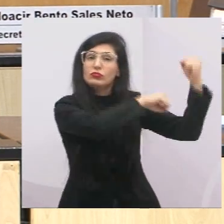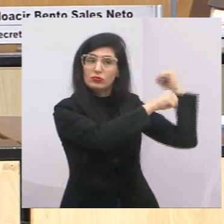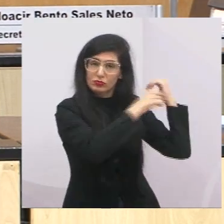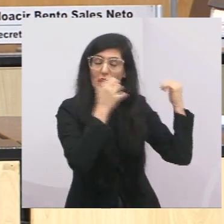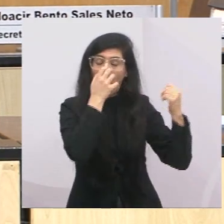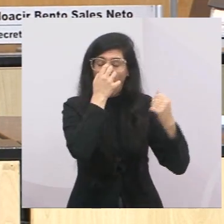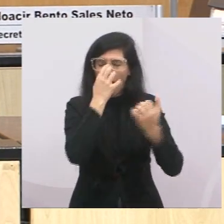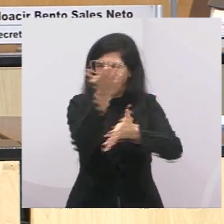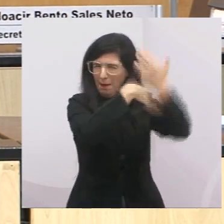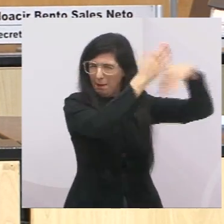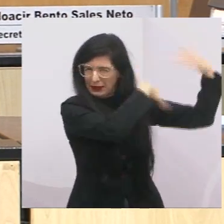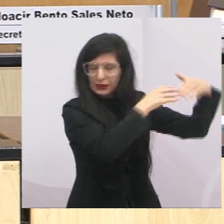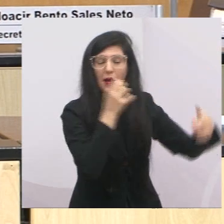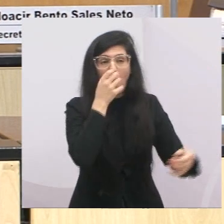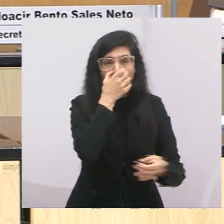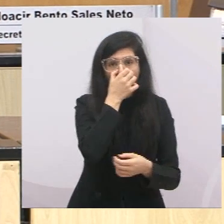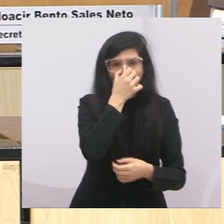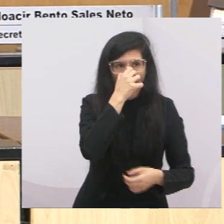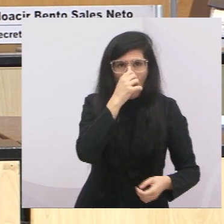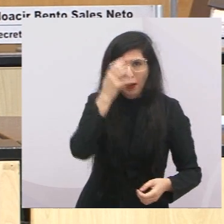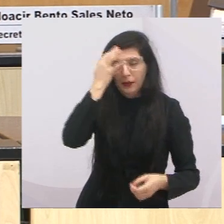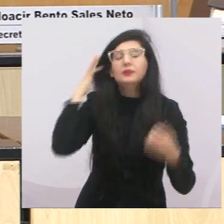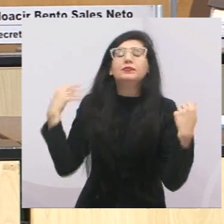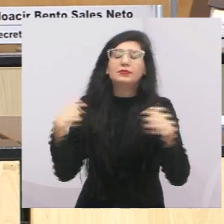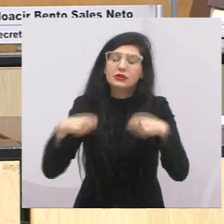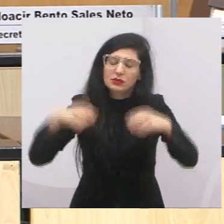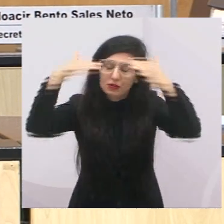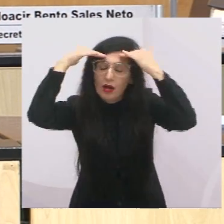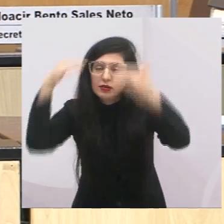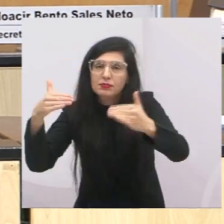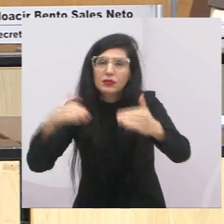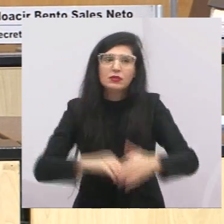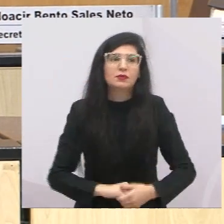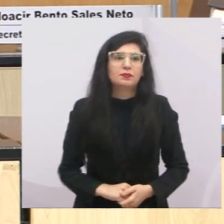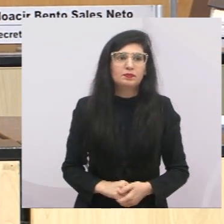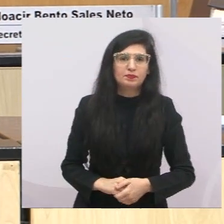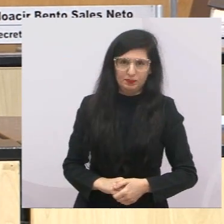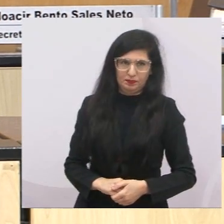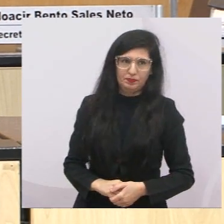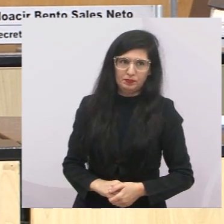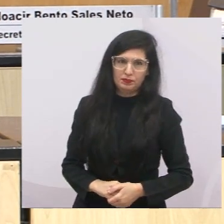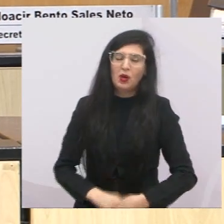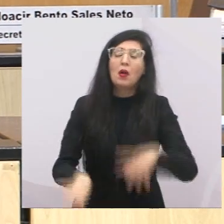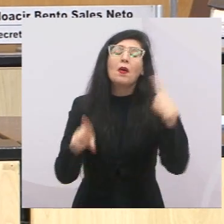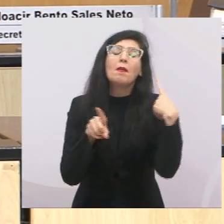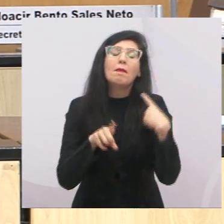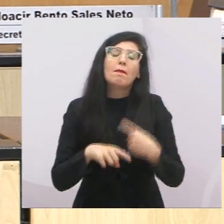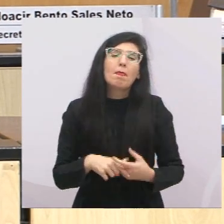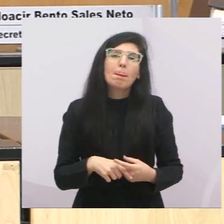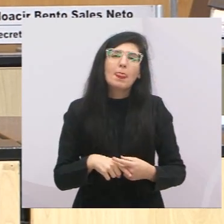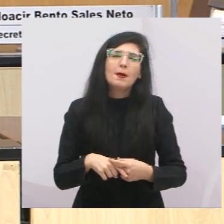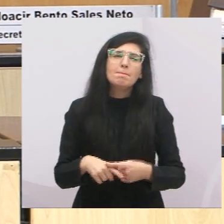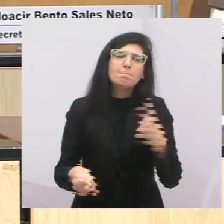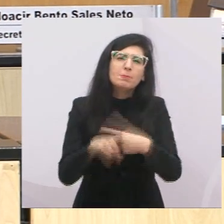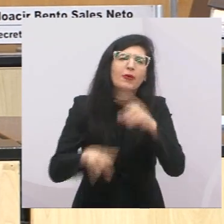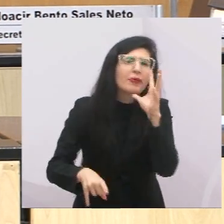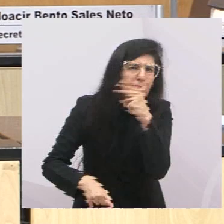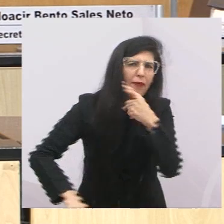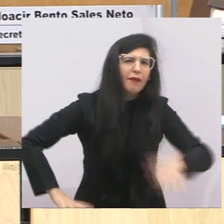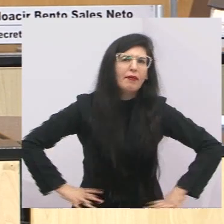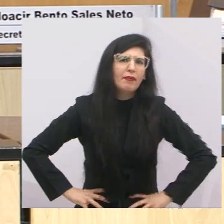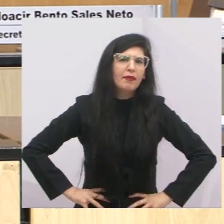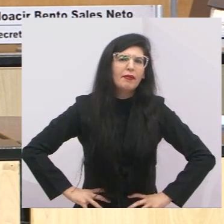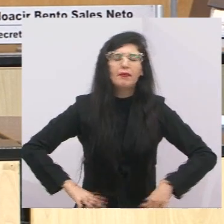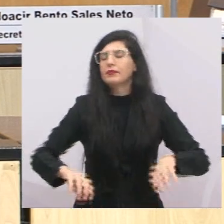de medidas de restrição sanitária. Assim, solicitamos informações sobre a existência de programação especial ou plano de trabalho